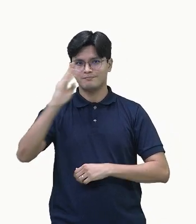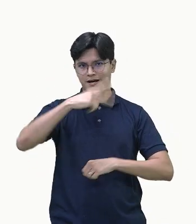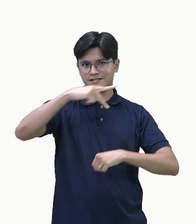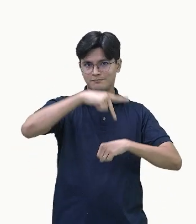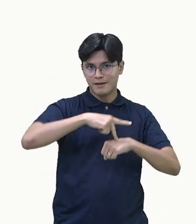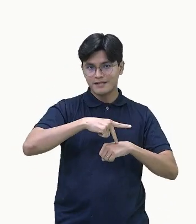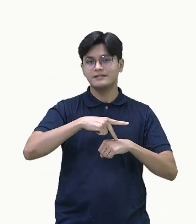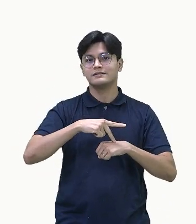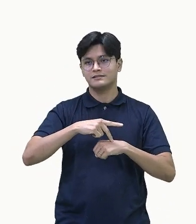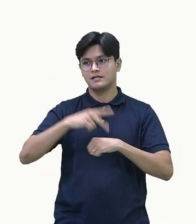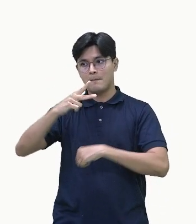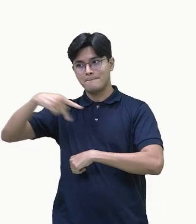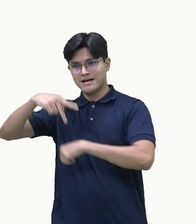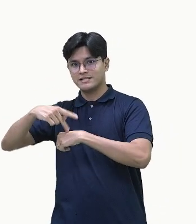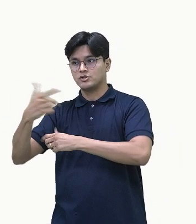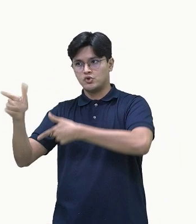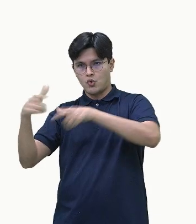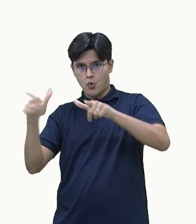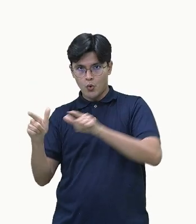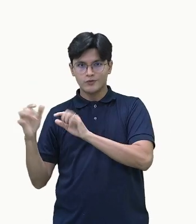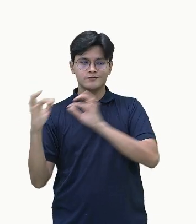Predominância de migração